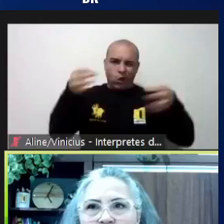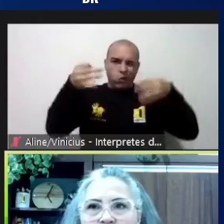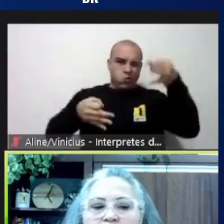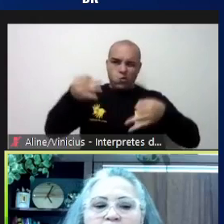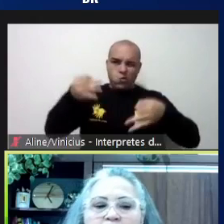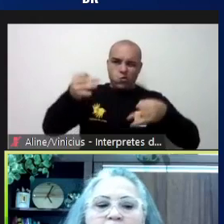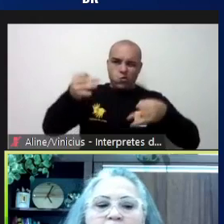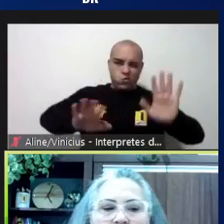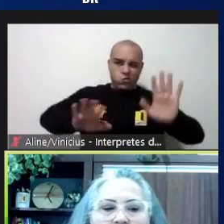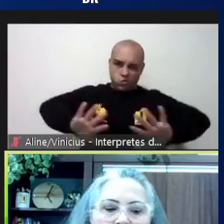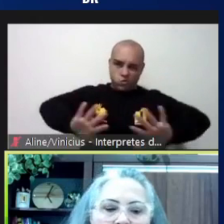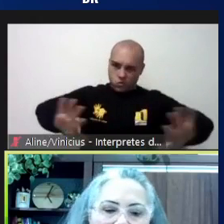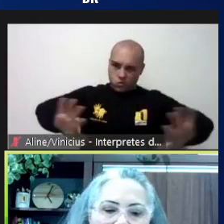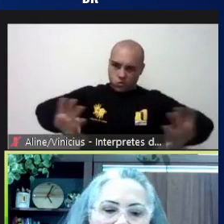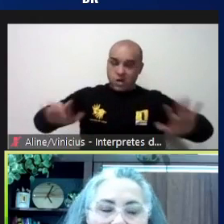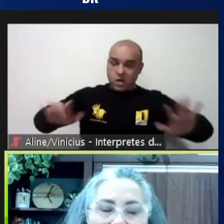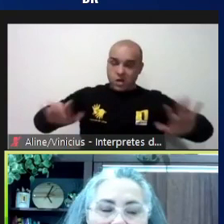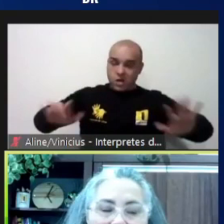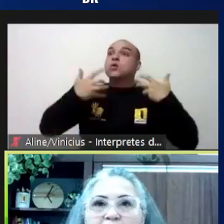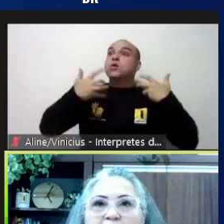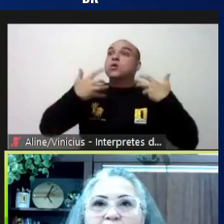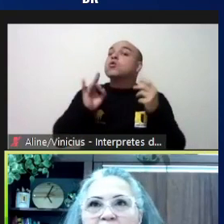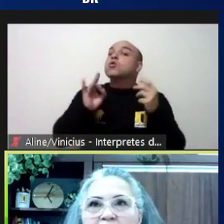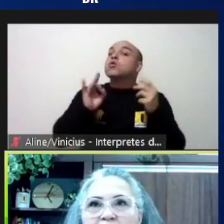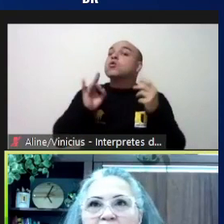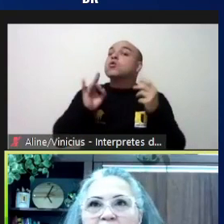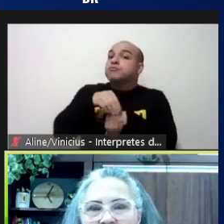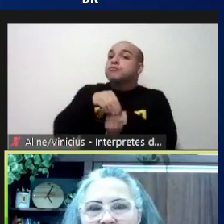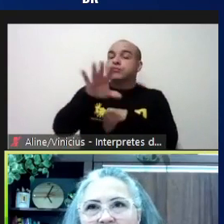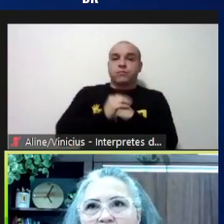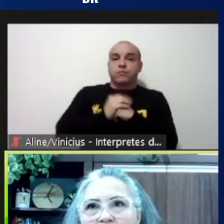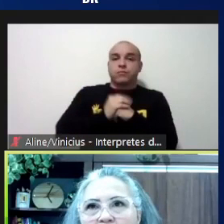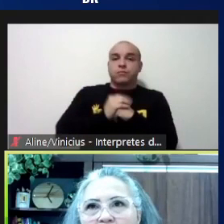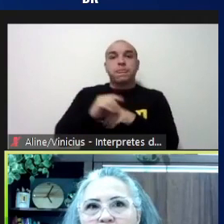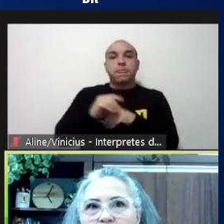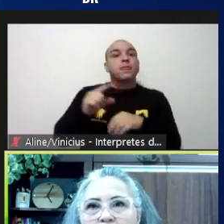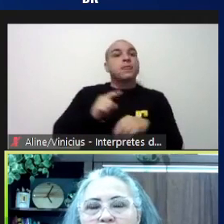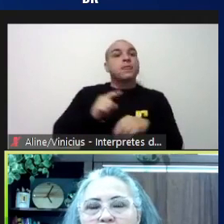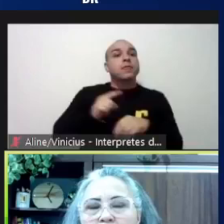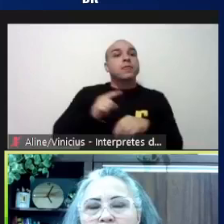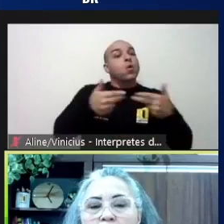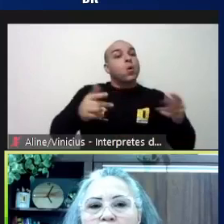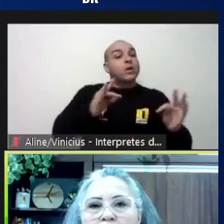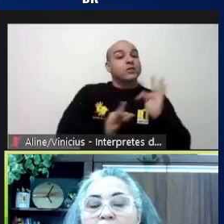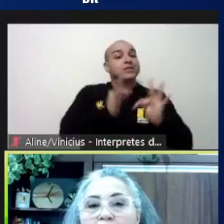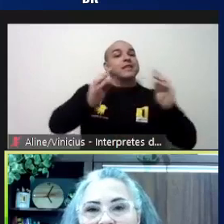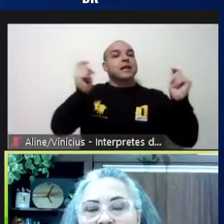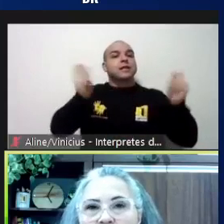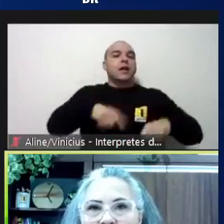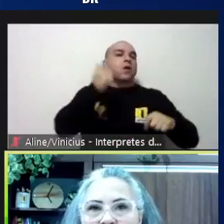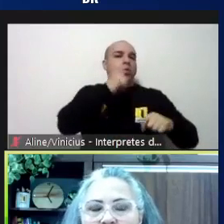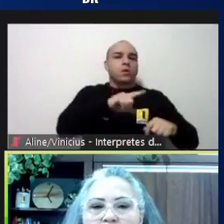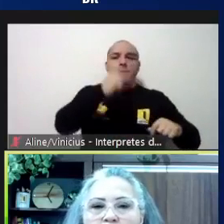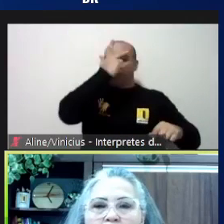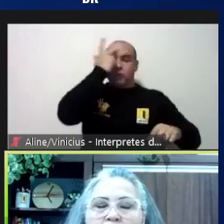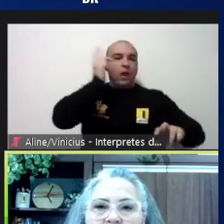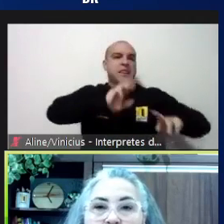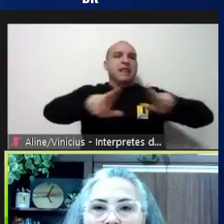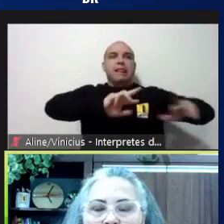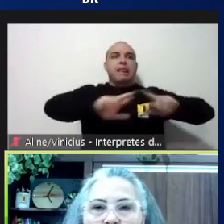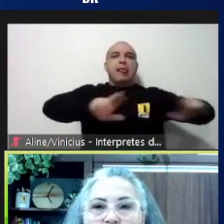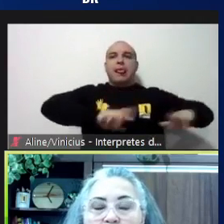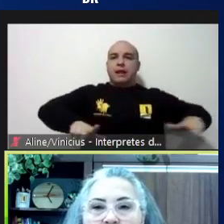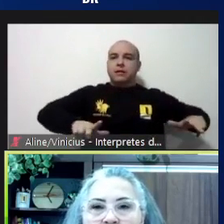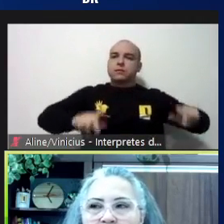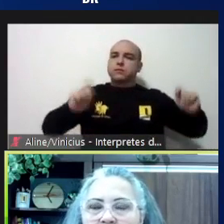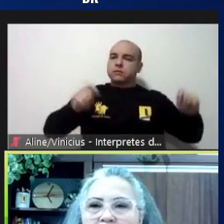minimizar as diferenças numa sala de aula. Né? Então, nós temos esse